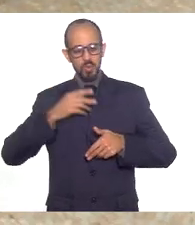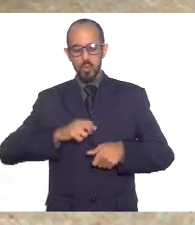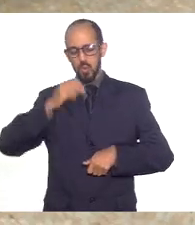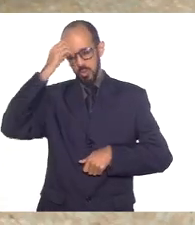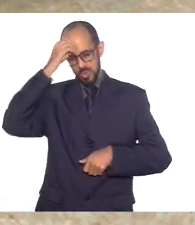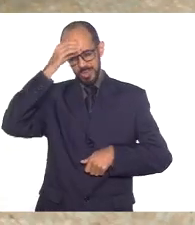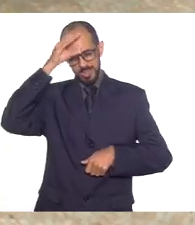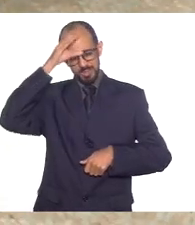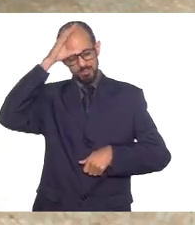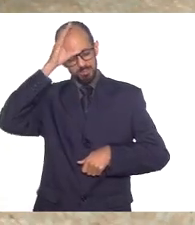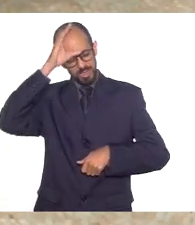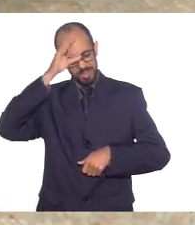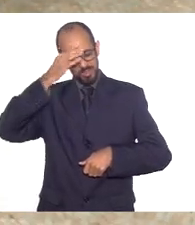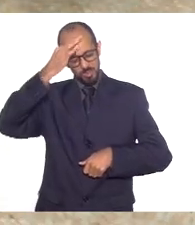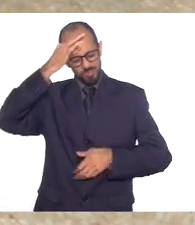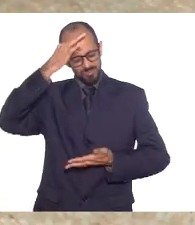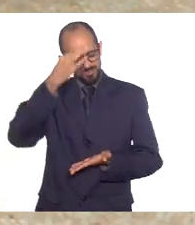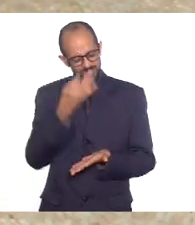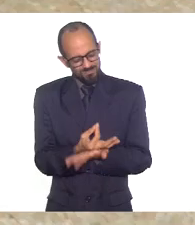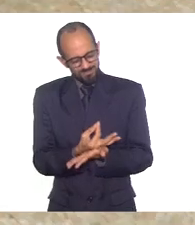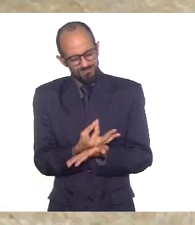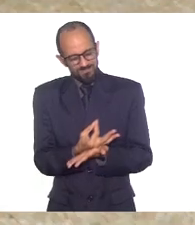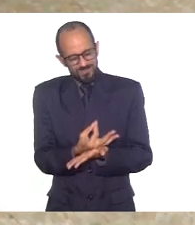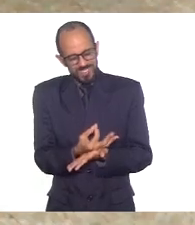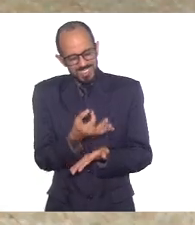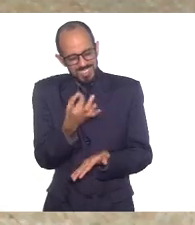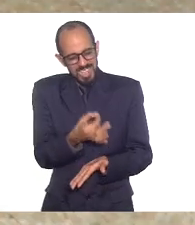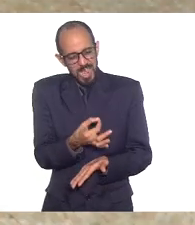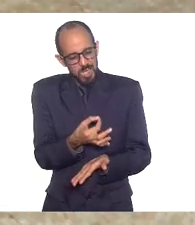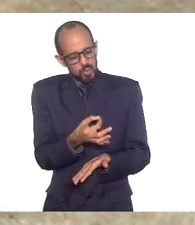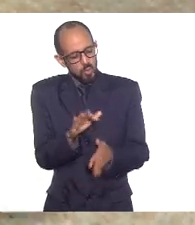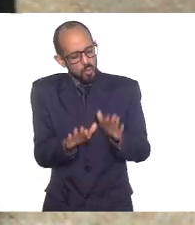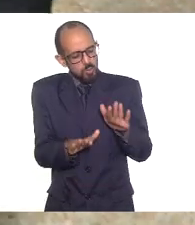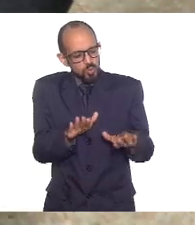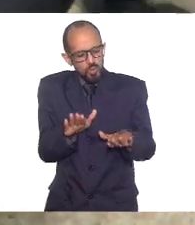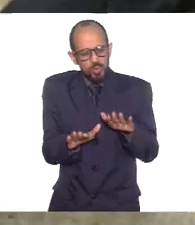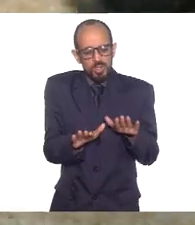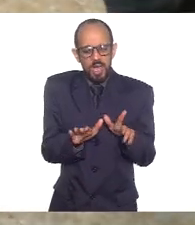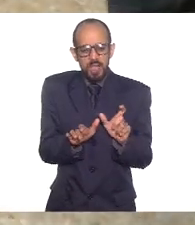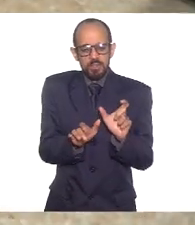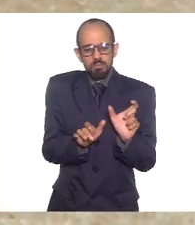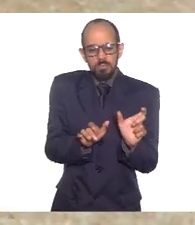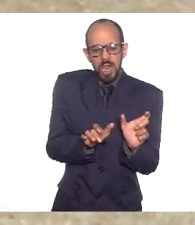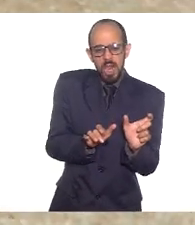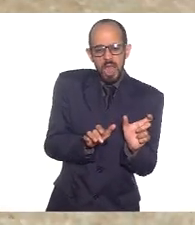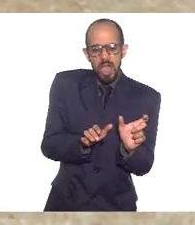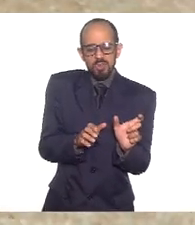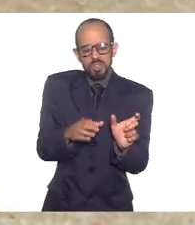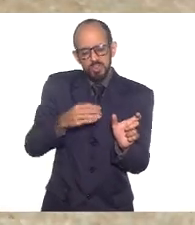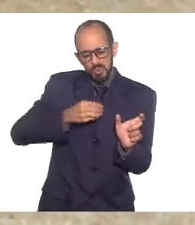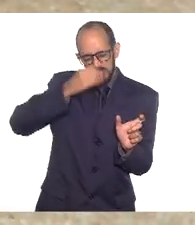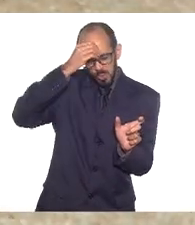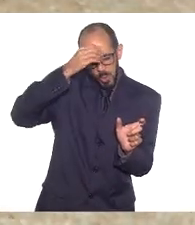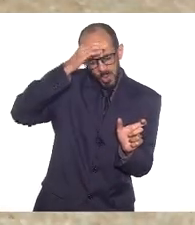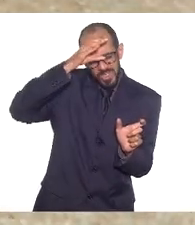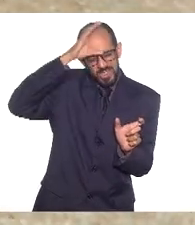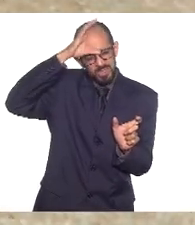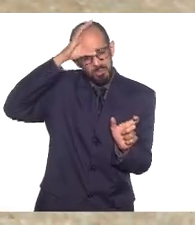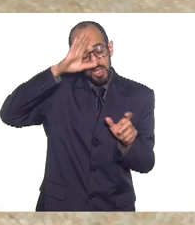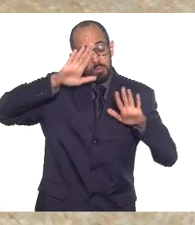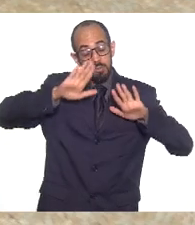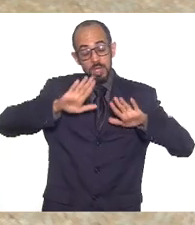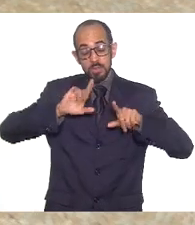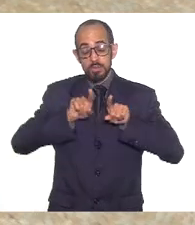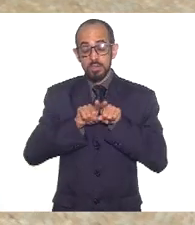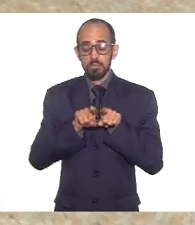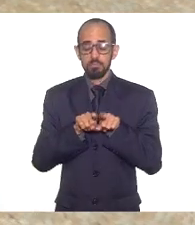conhecimento convicções cauteloso como sempre com suas palavras cheio de Sabedoria mas